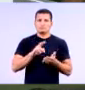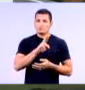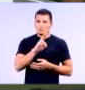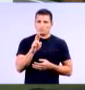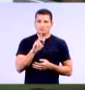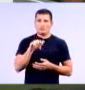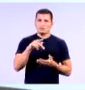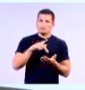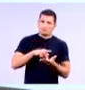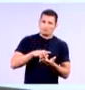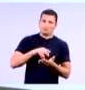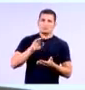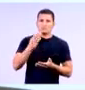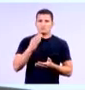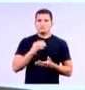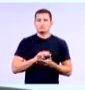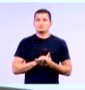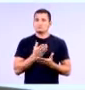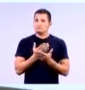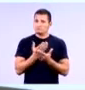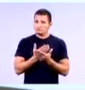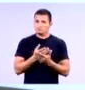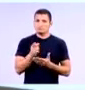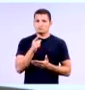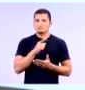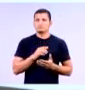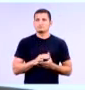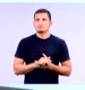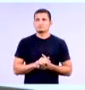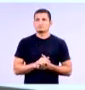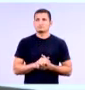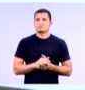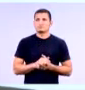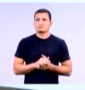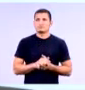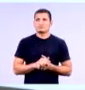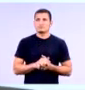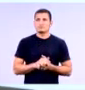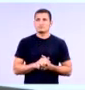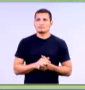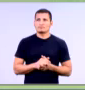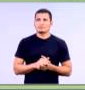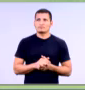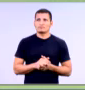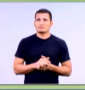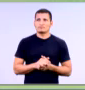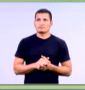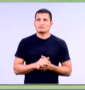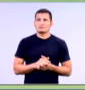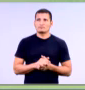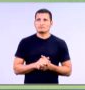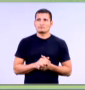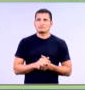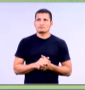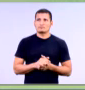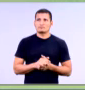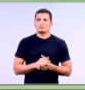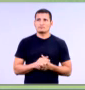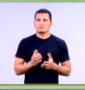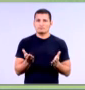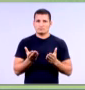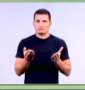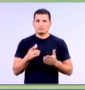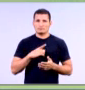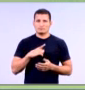não é válido? Dê uma estudada nisso aí, gente. E voltando agora, tá? Eu tenho o meu